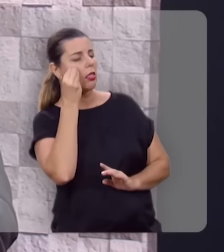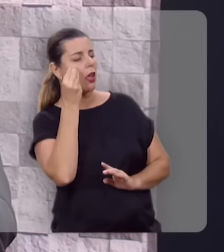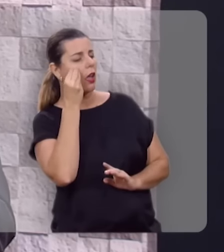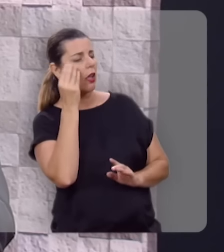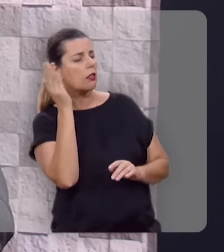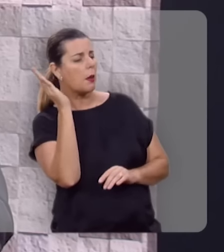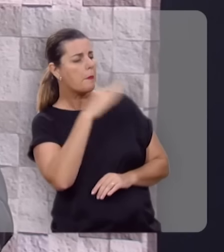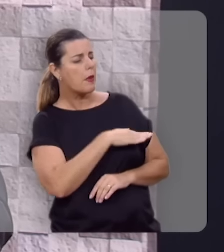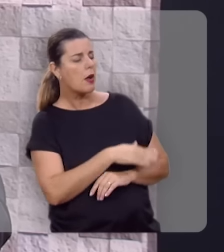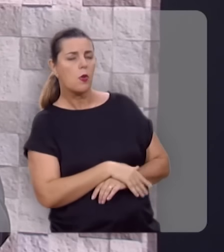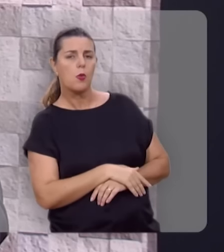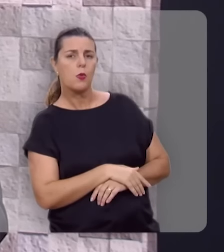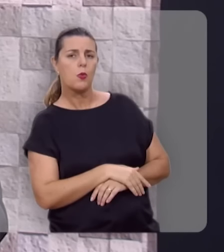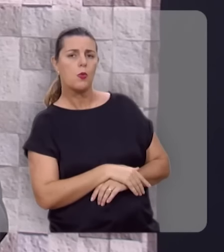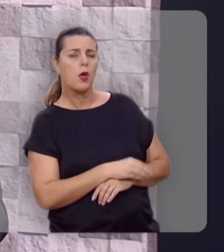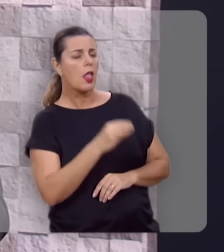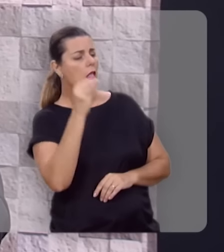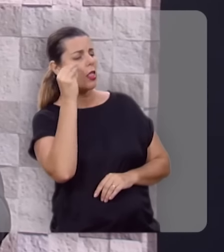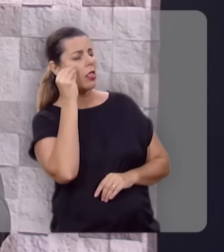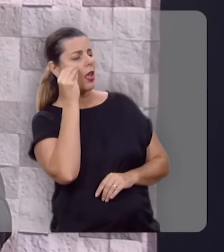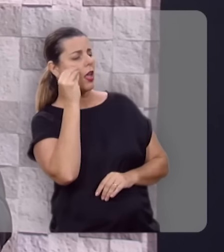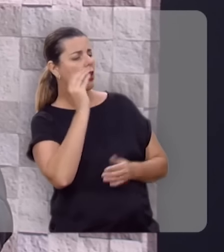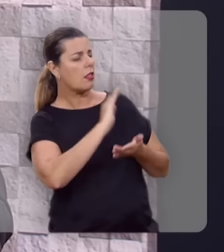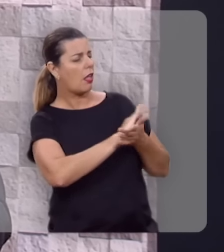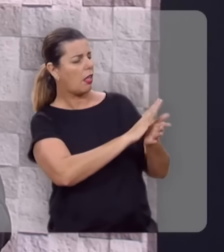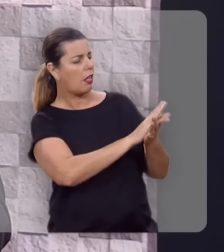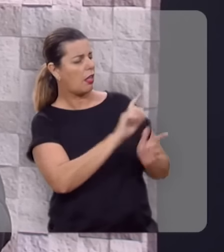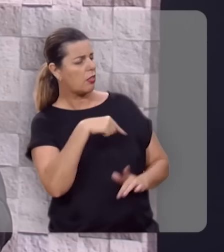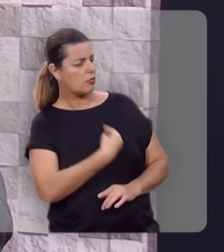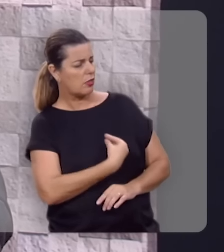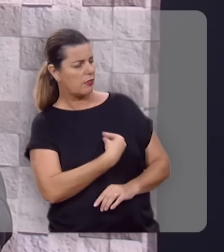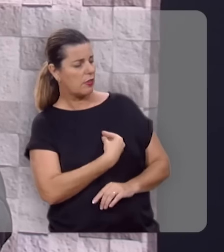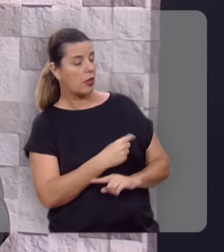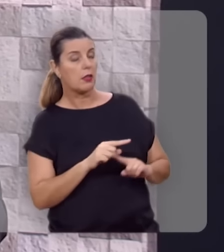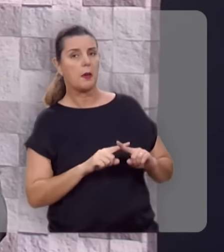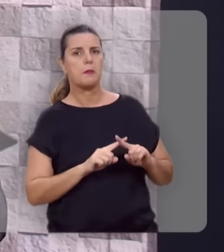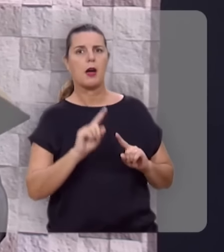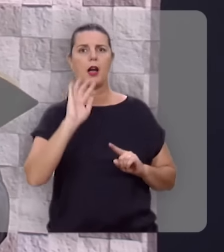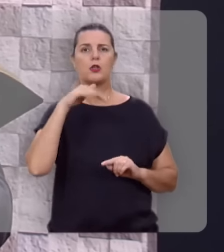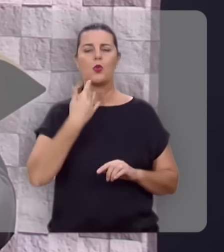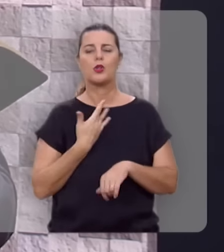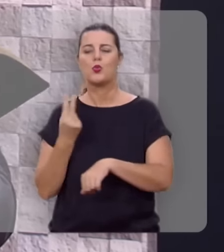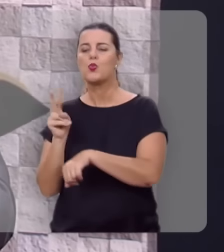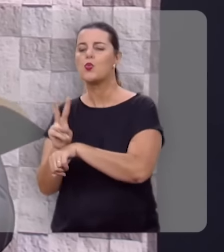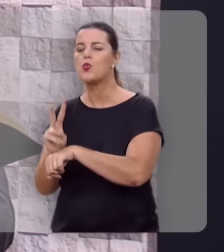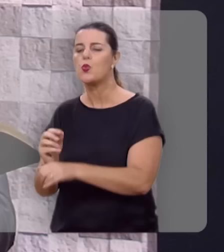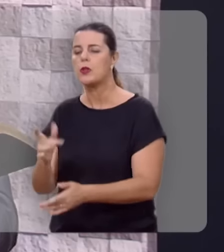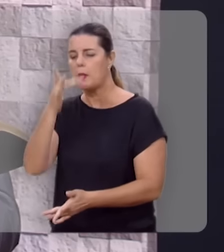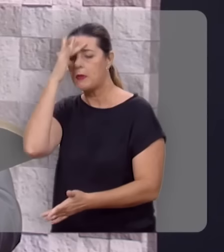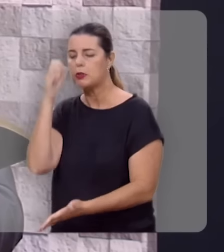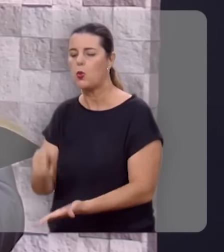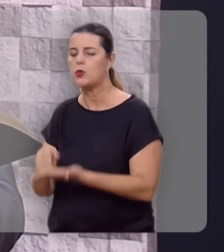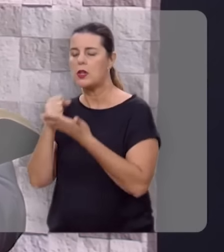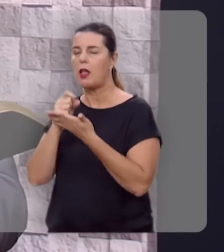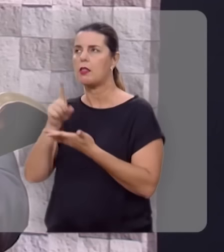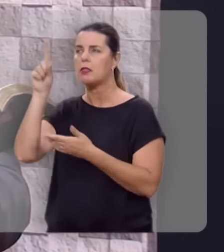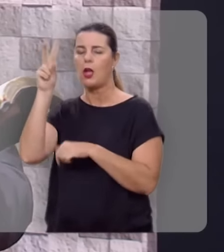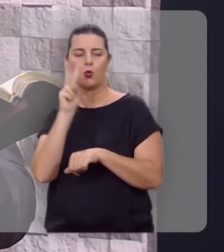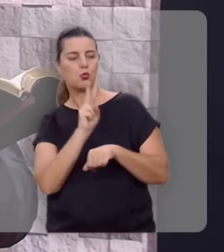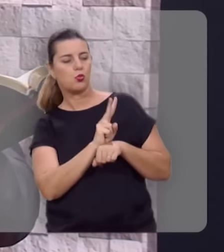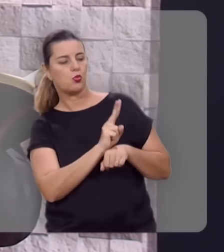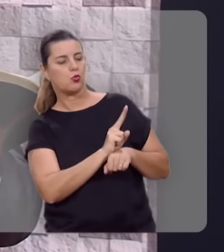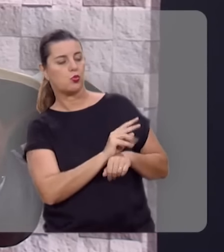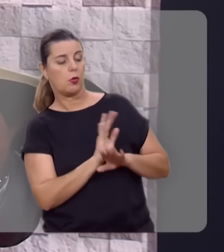tentar nos macular a honra, tentar desconstruir a nossa vida. Quando você acode o necessitado,